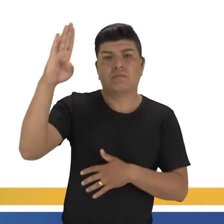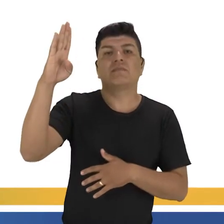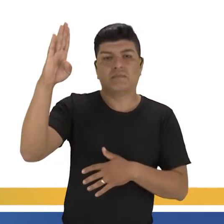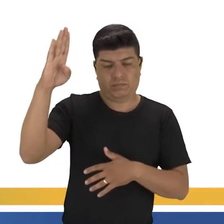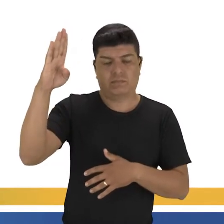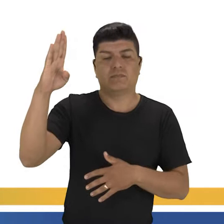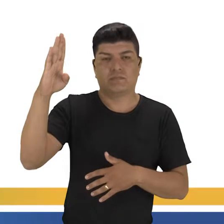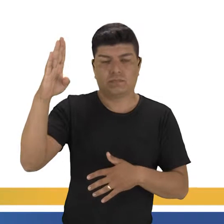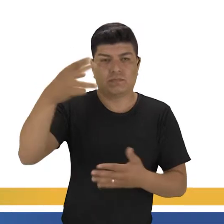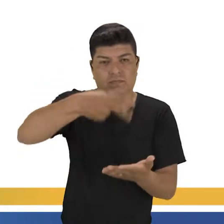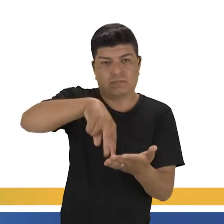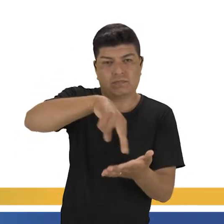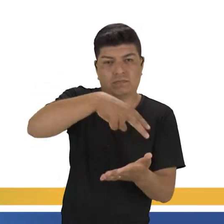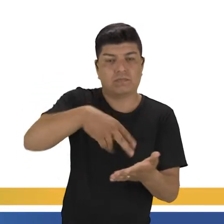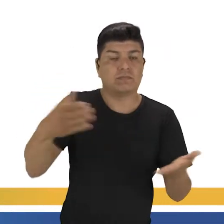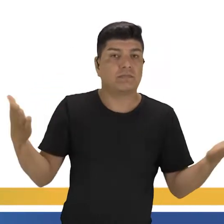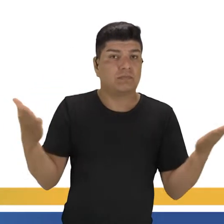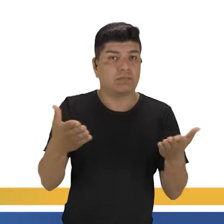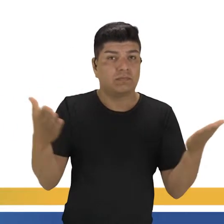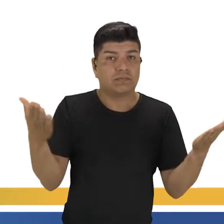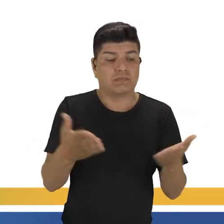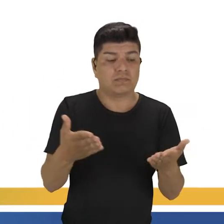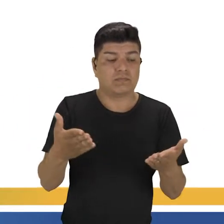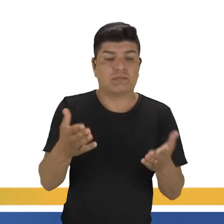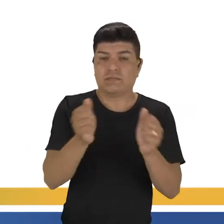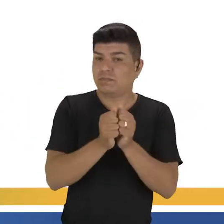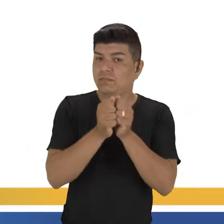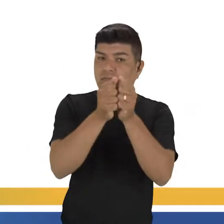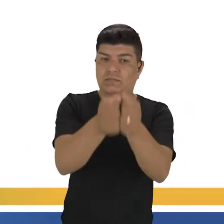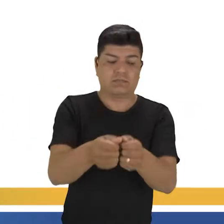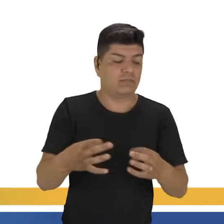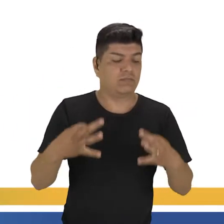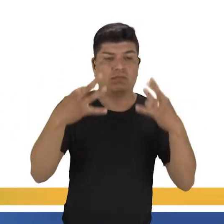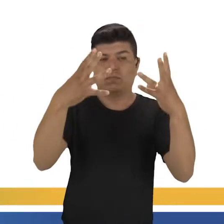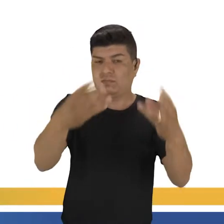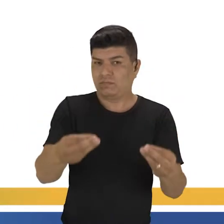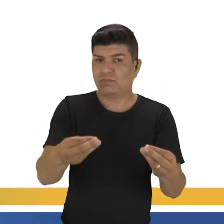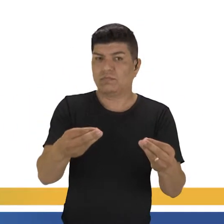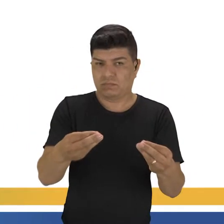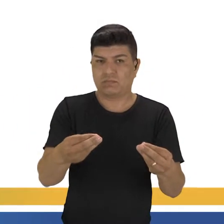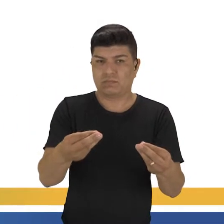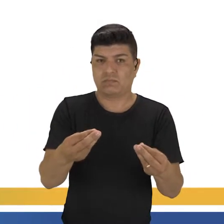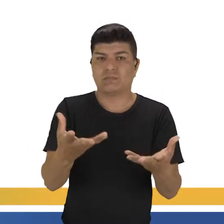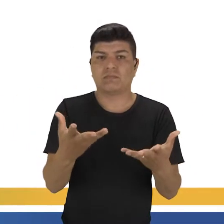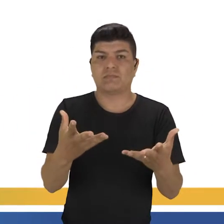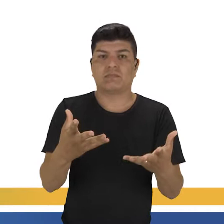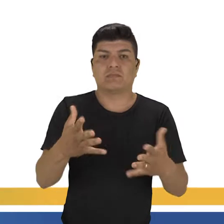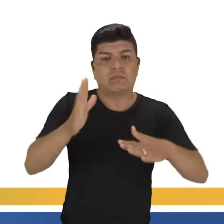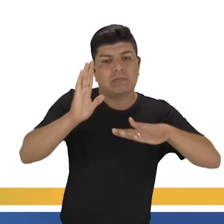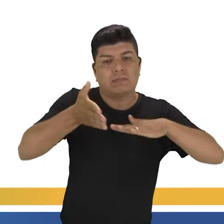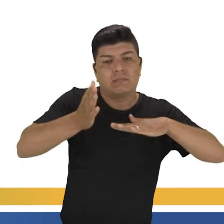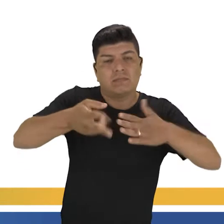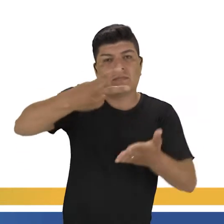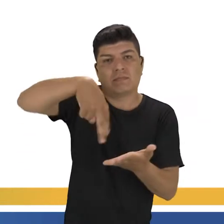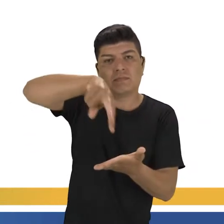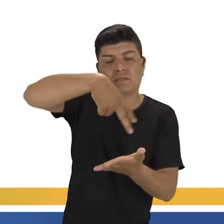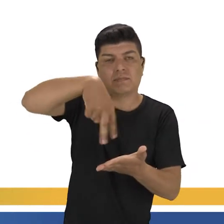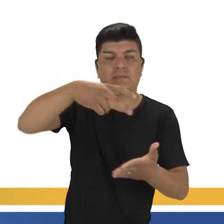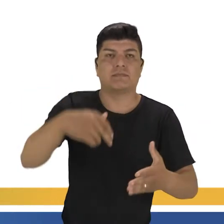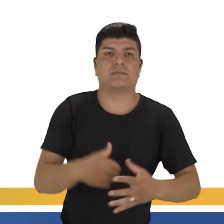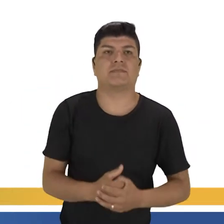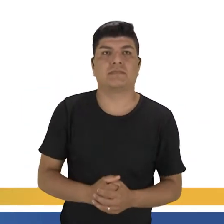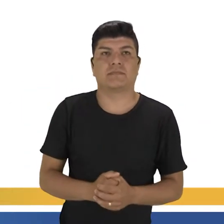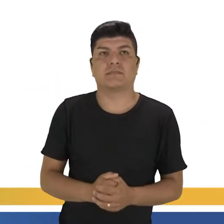fundamentos principais da dança moderna e fazem parte de todas as abordagens da dança contemporânea hoje na